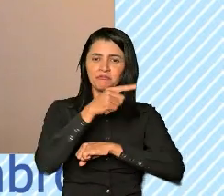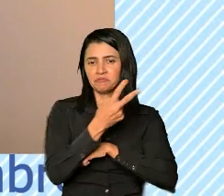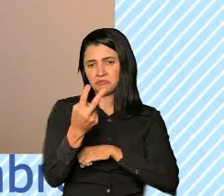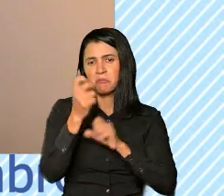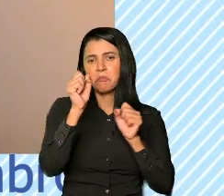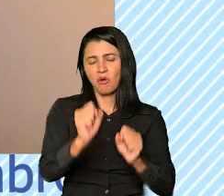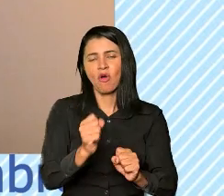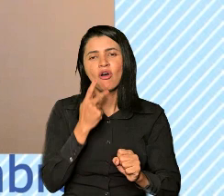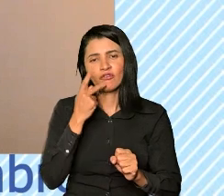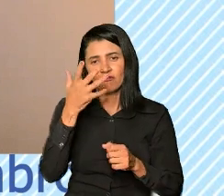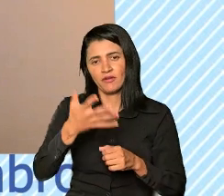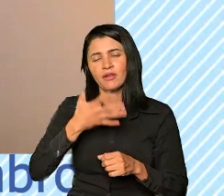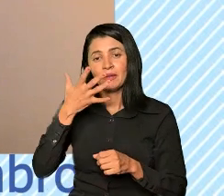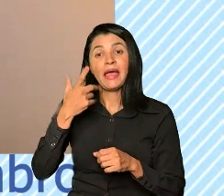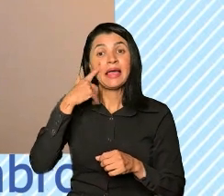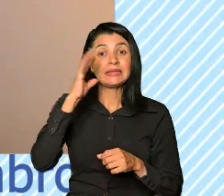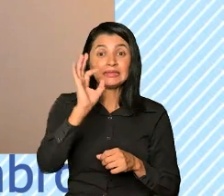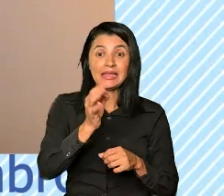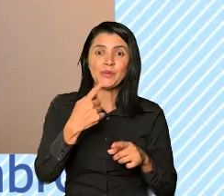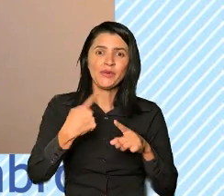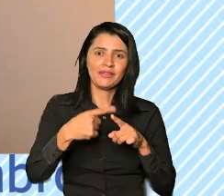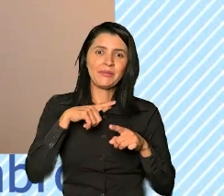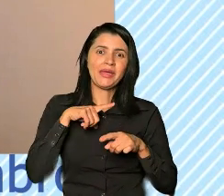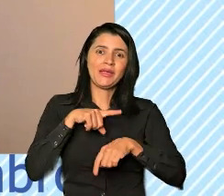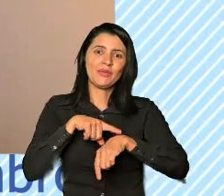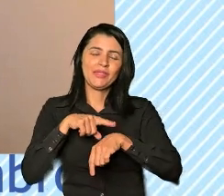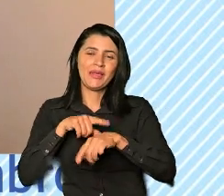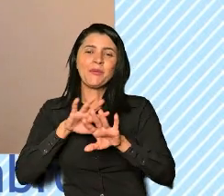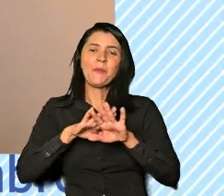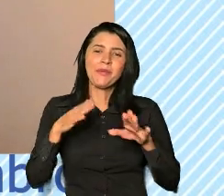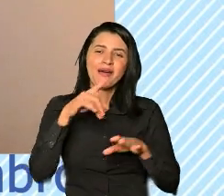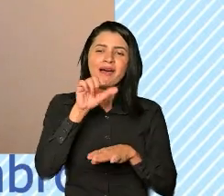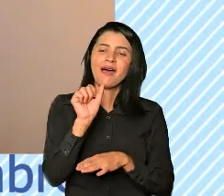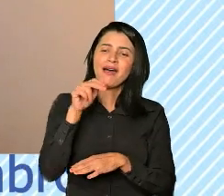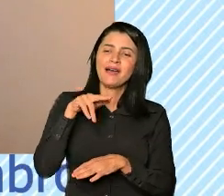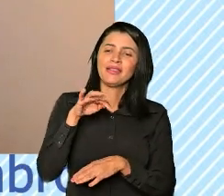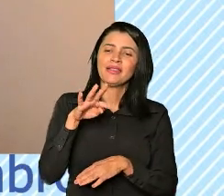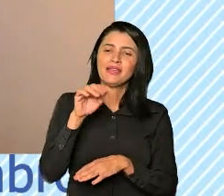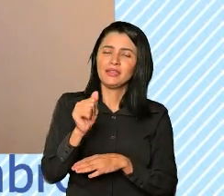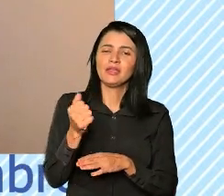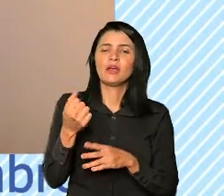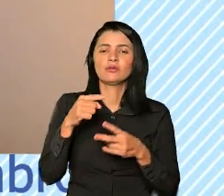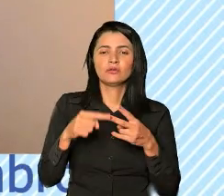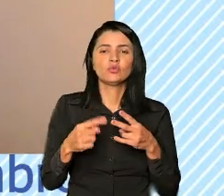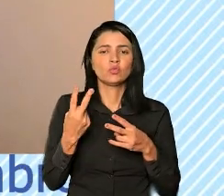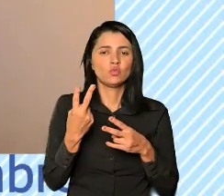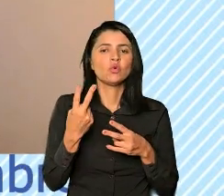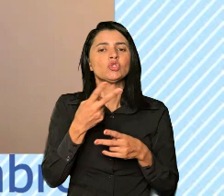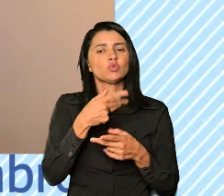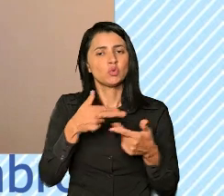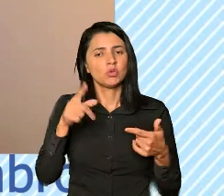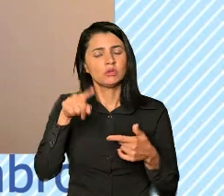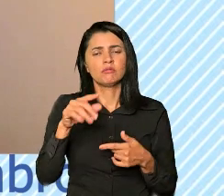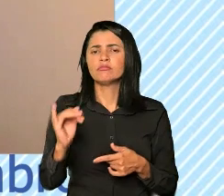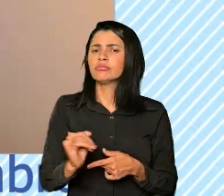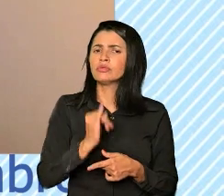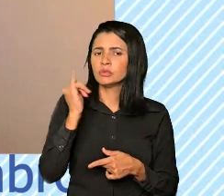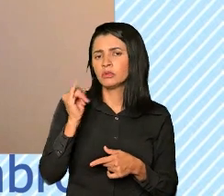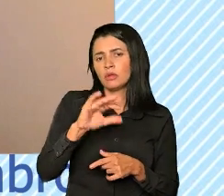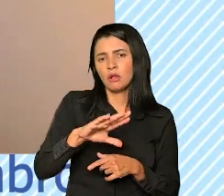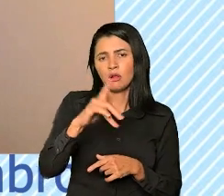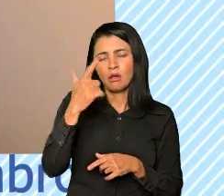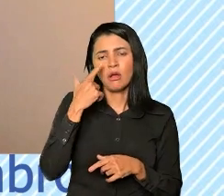falar. Exatamente, porque também tem a limitação do tempo, mas a Anita colocou duas questões que eu acho assim, cruciais, que claro,